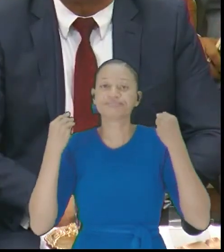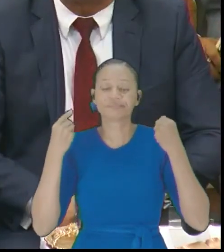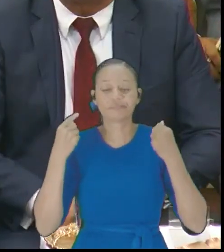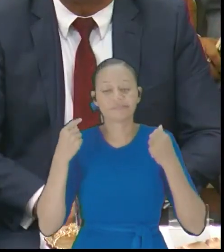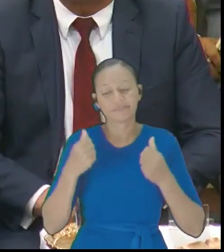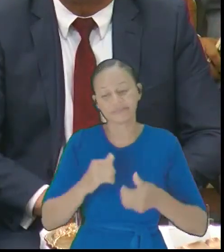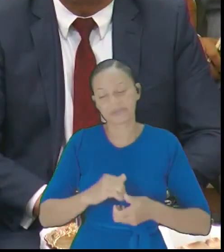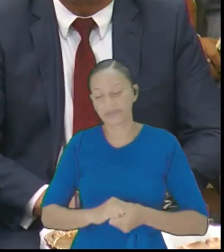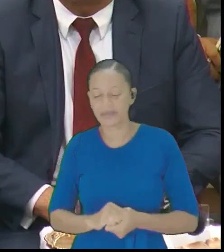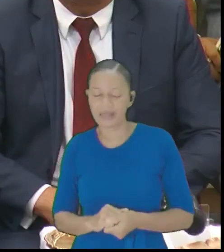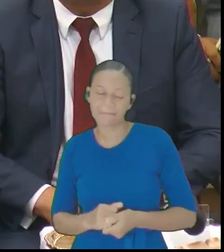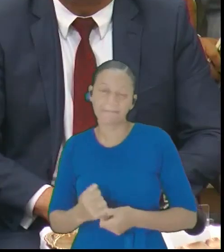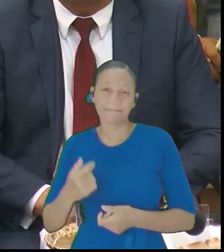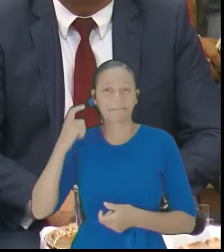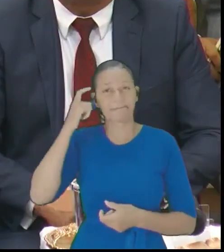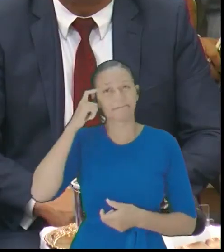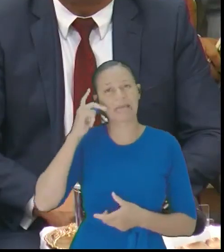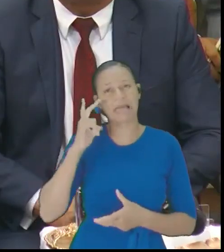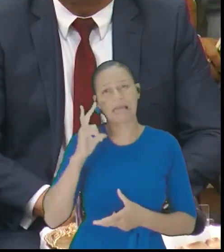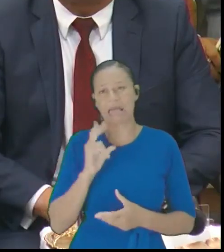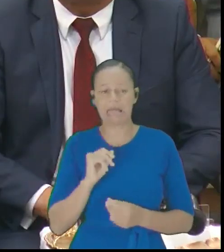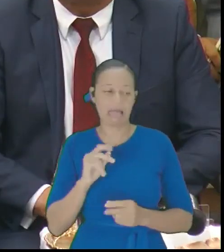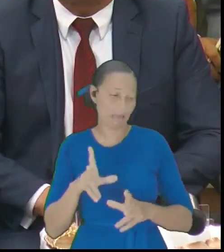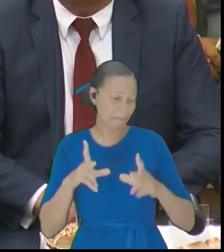acha que é mérito seu. Não,